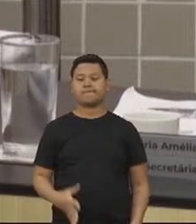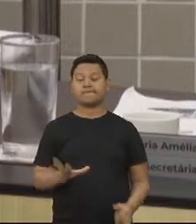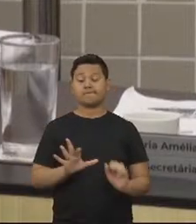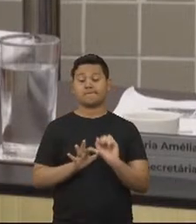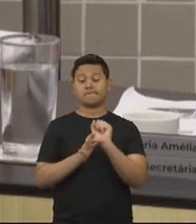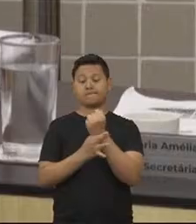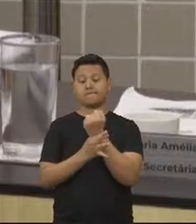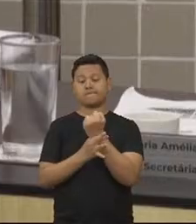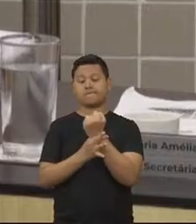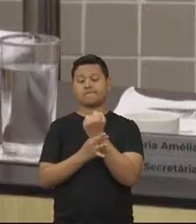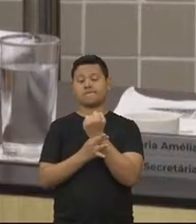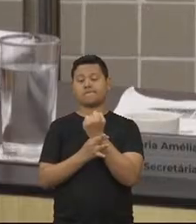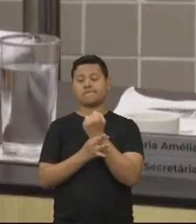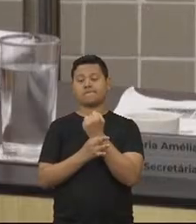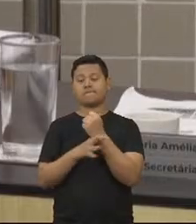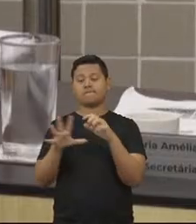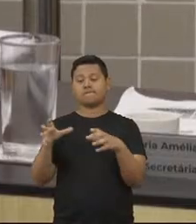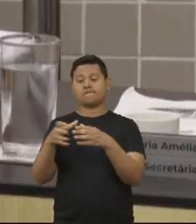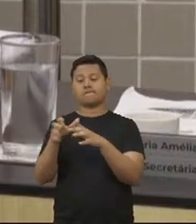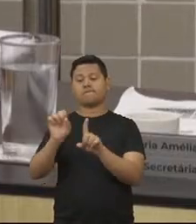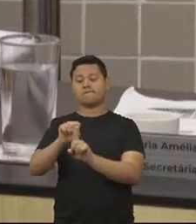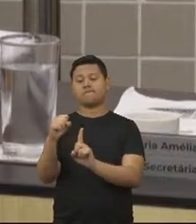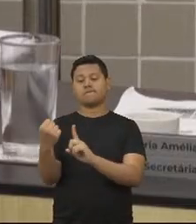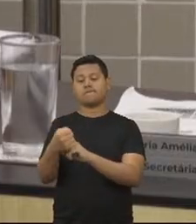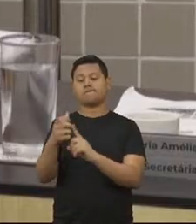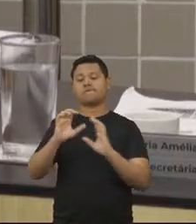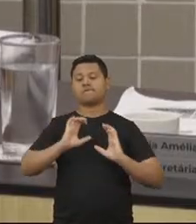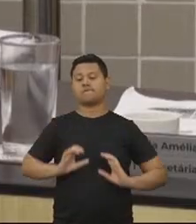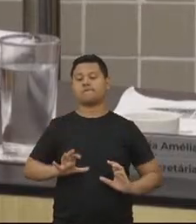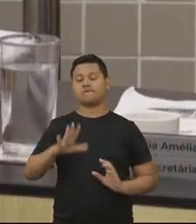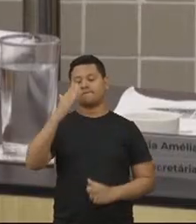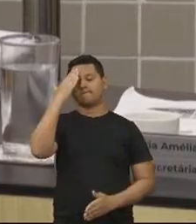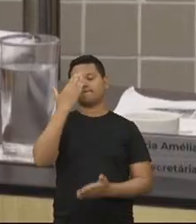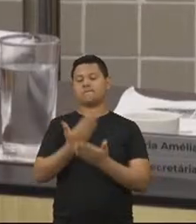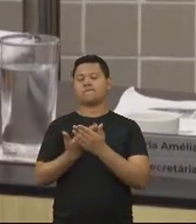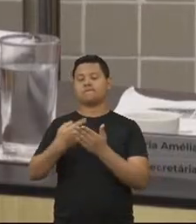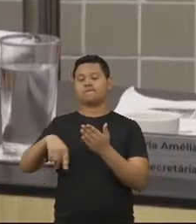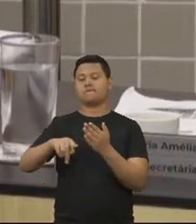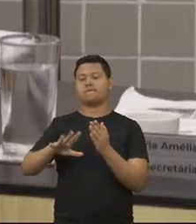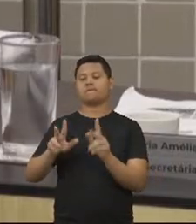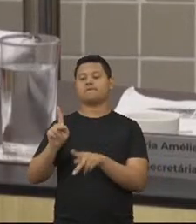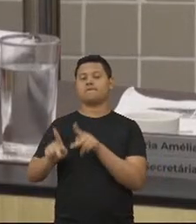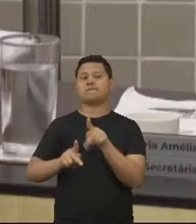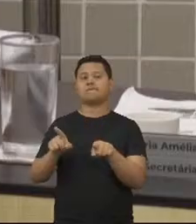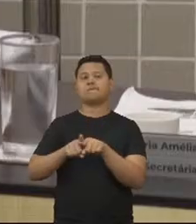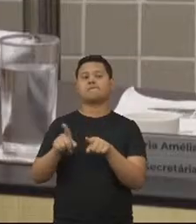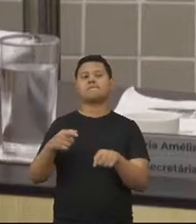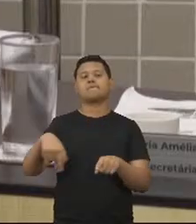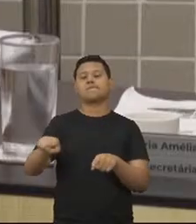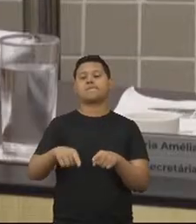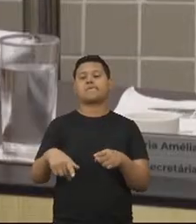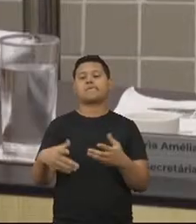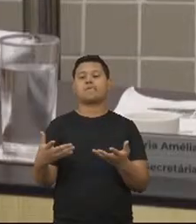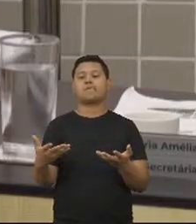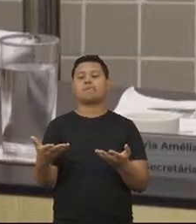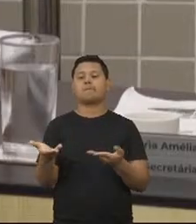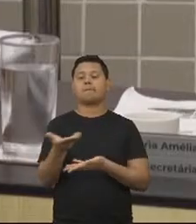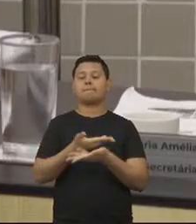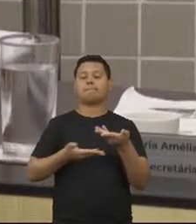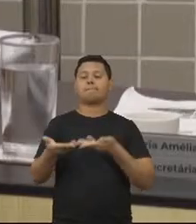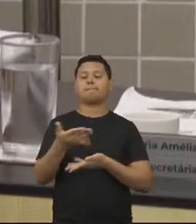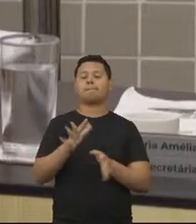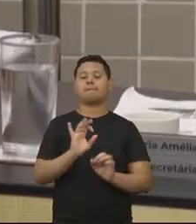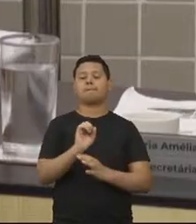proteção da comunidade, reforçando a confiança da população em nossos agentes